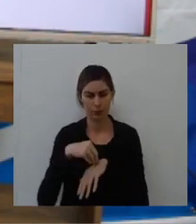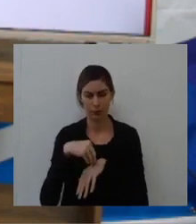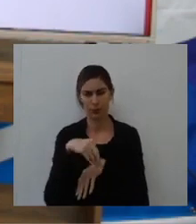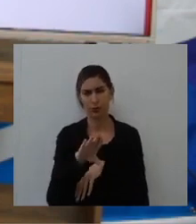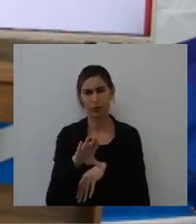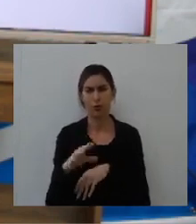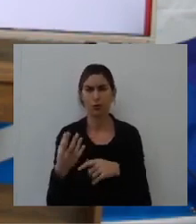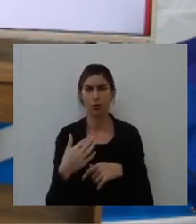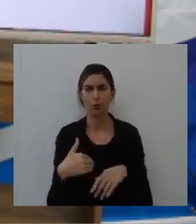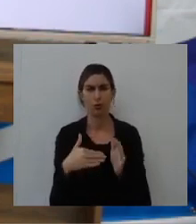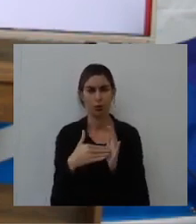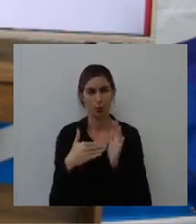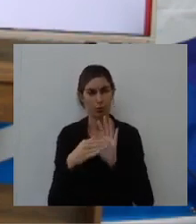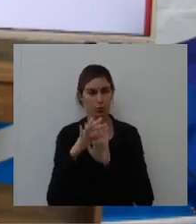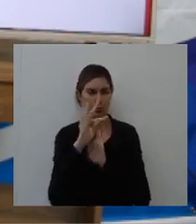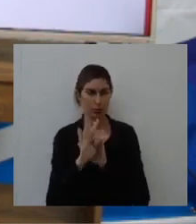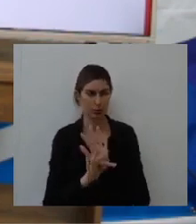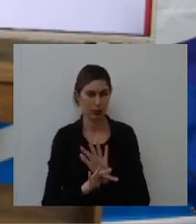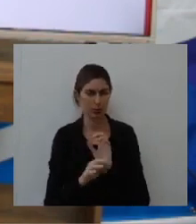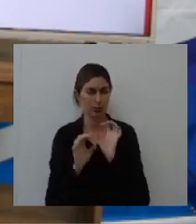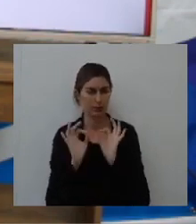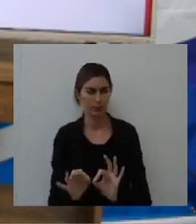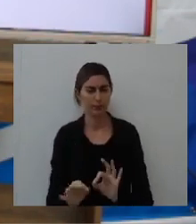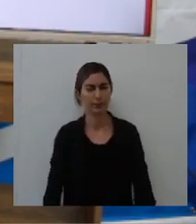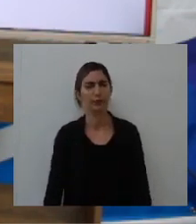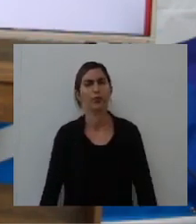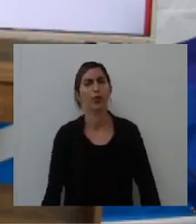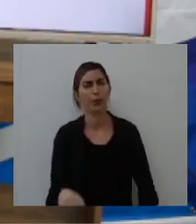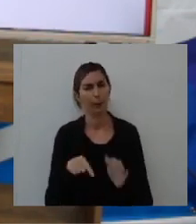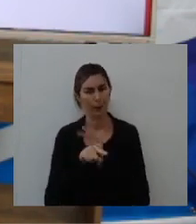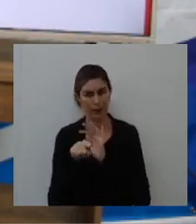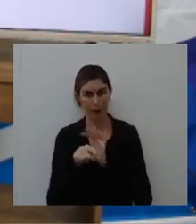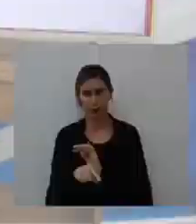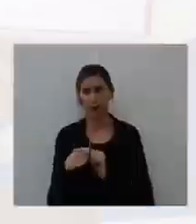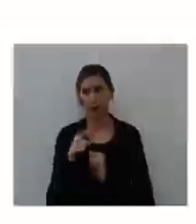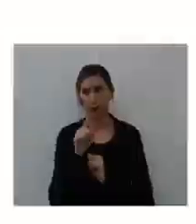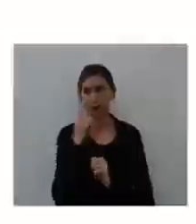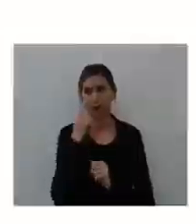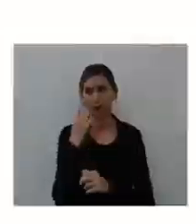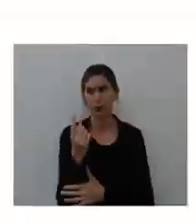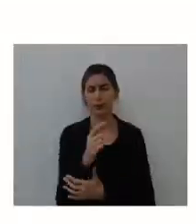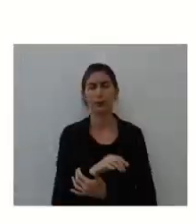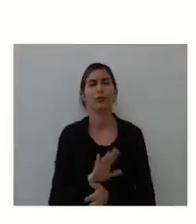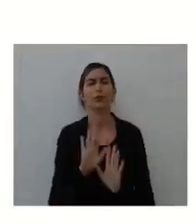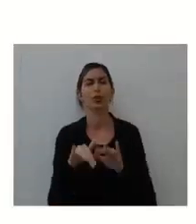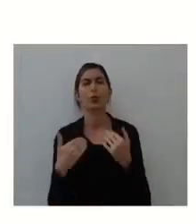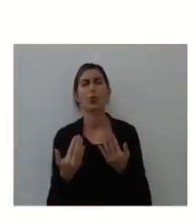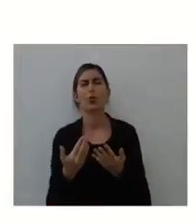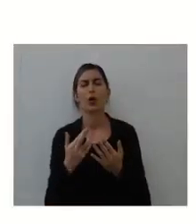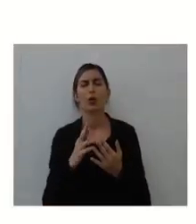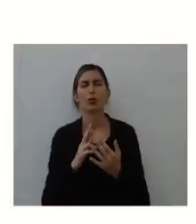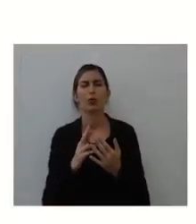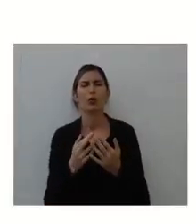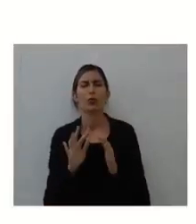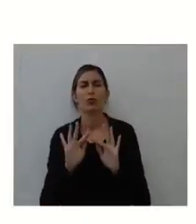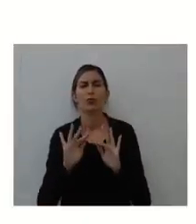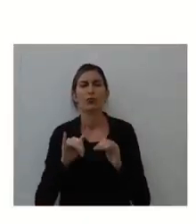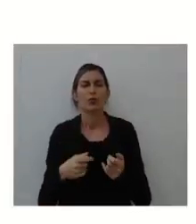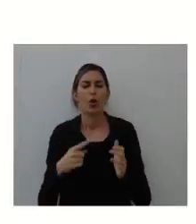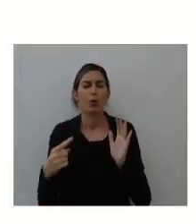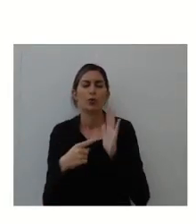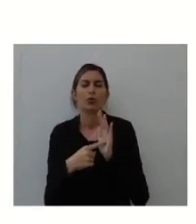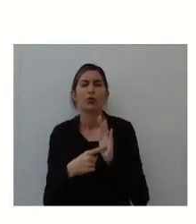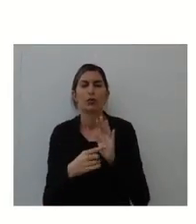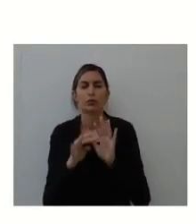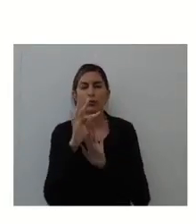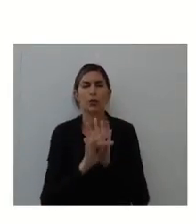vocês nosso último texto, certo? Vou botar as perguntas de novo para vocês verem. Qual a finalidade desse texto?